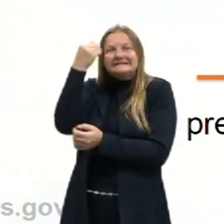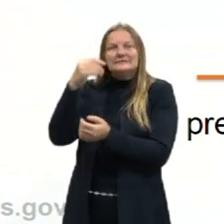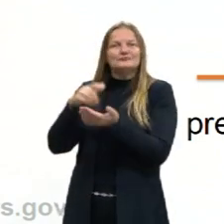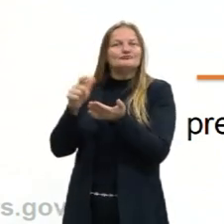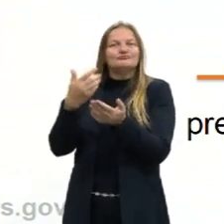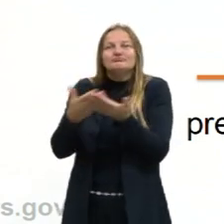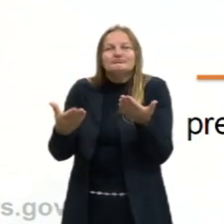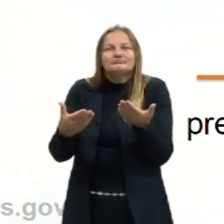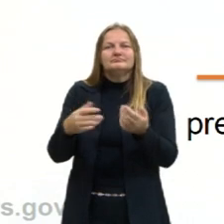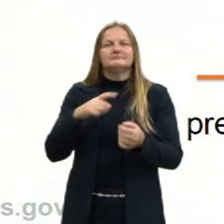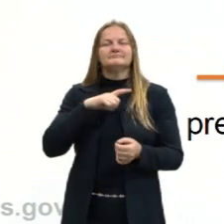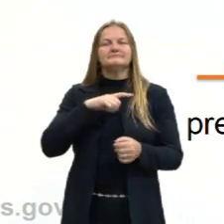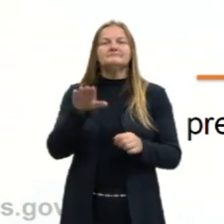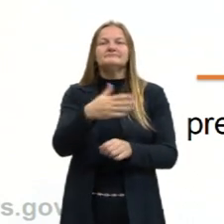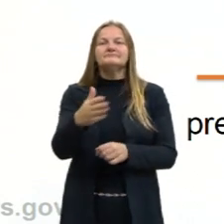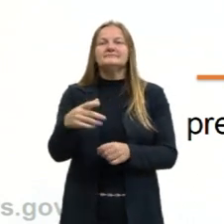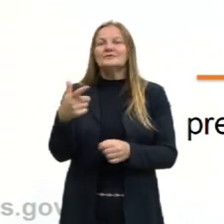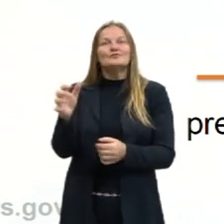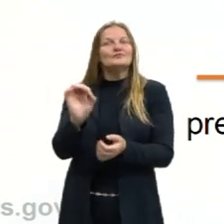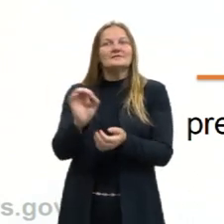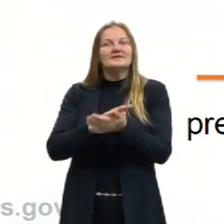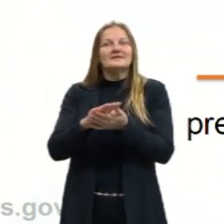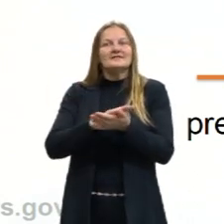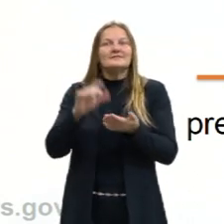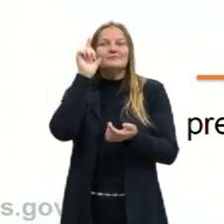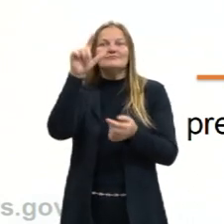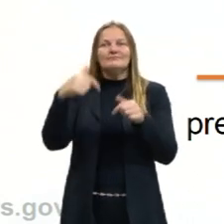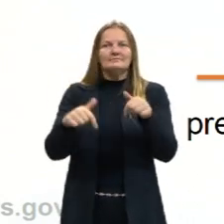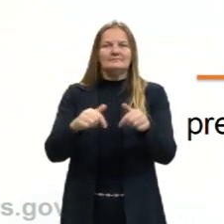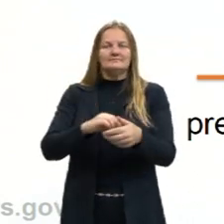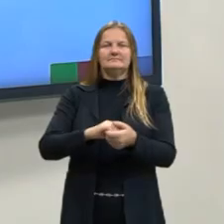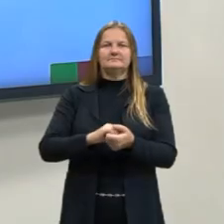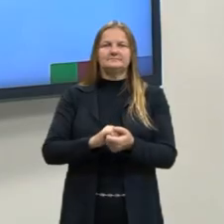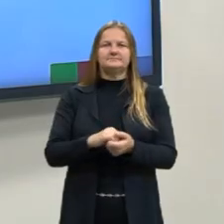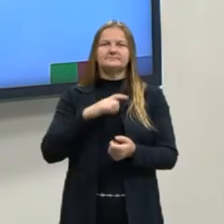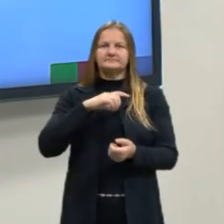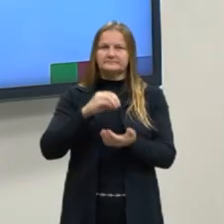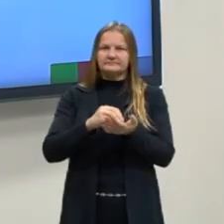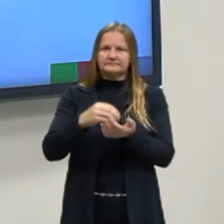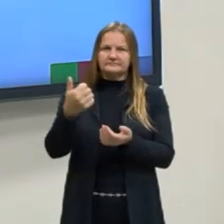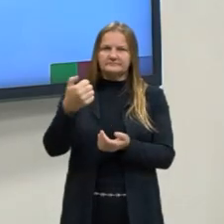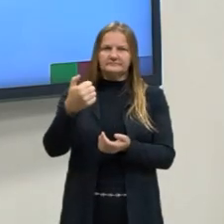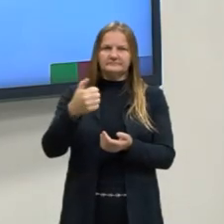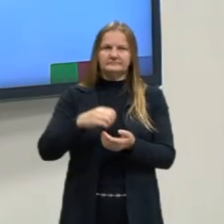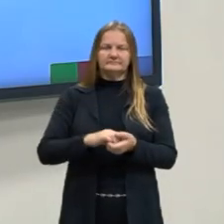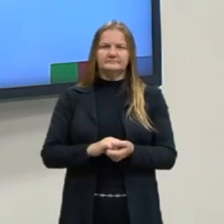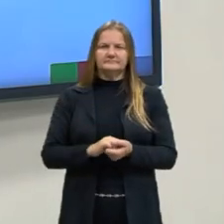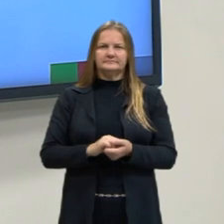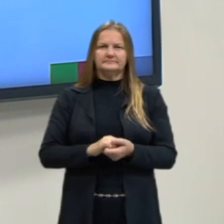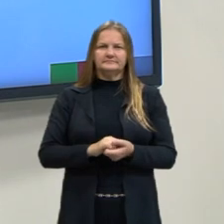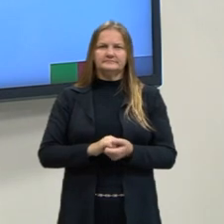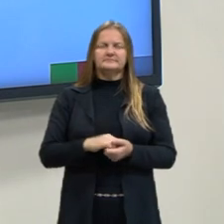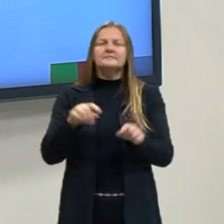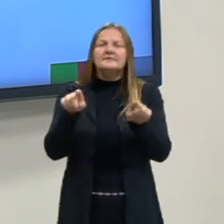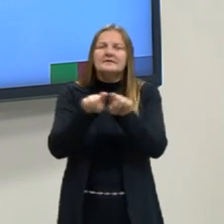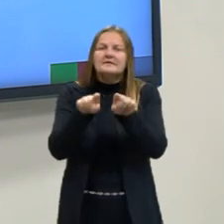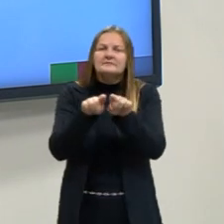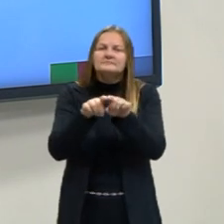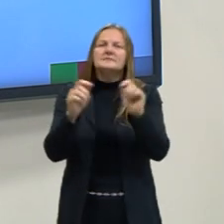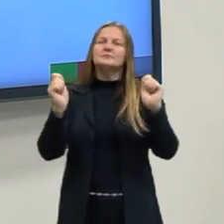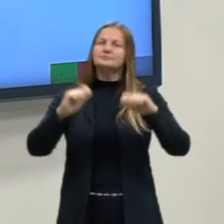perdeu enfim e muitas vezes ele não consegue trabalhar quando está sem uma caneta não é mesmo ou